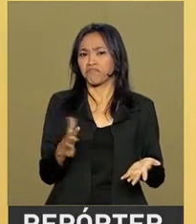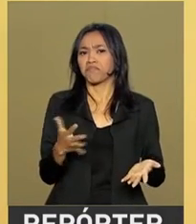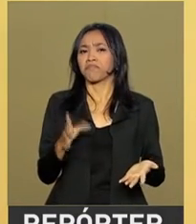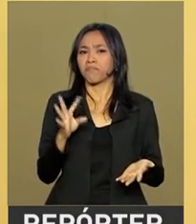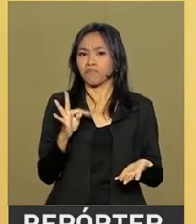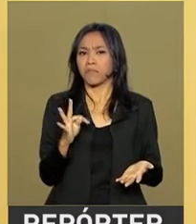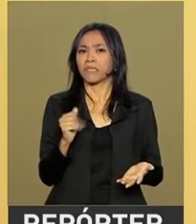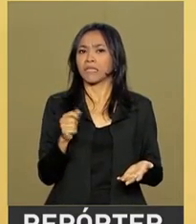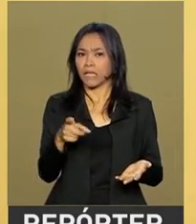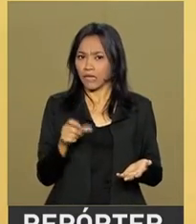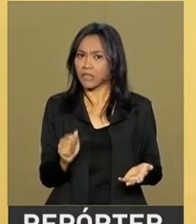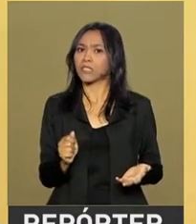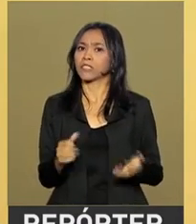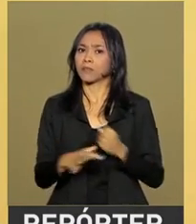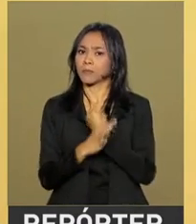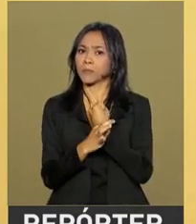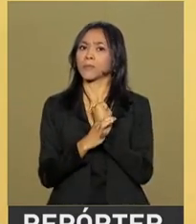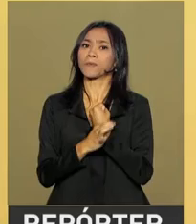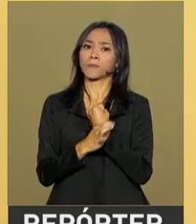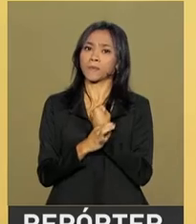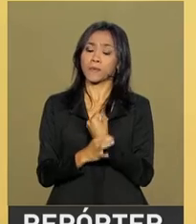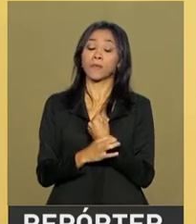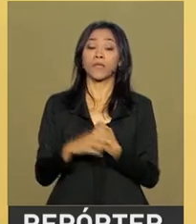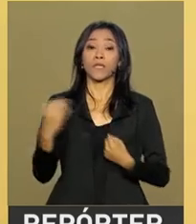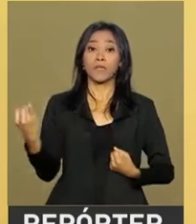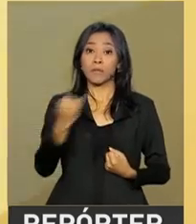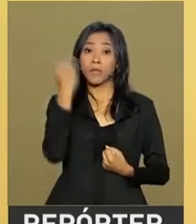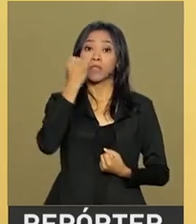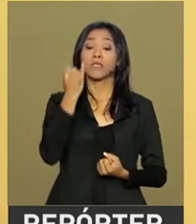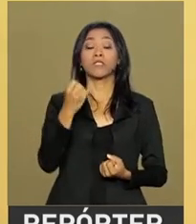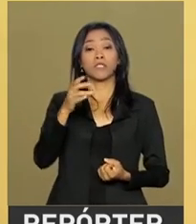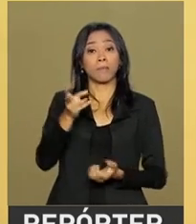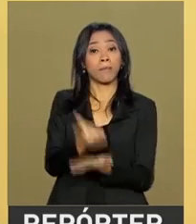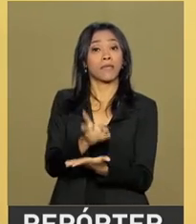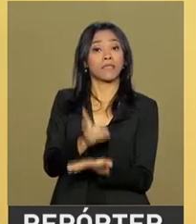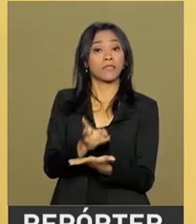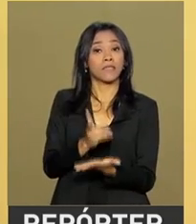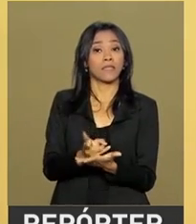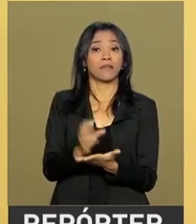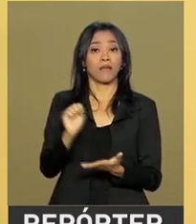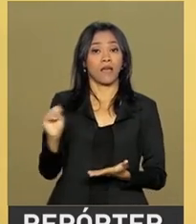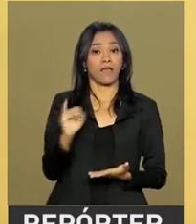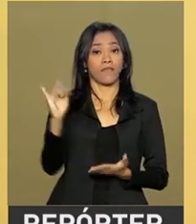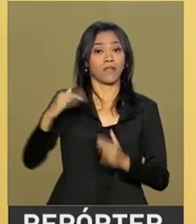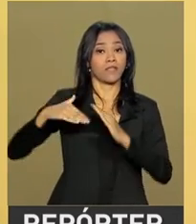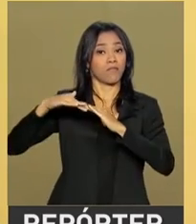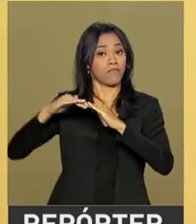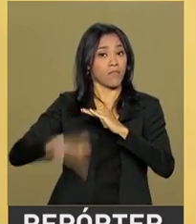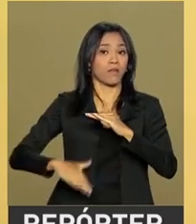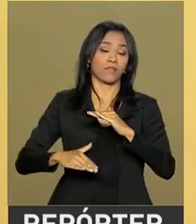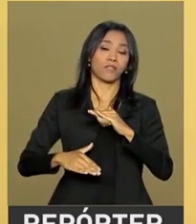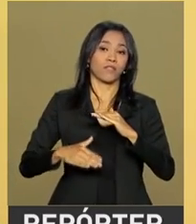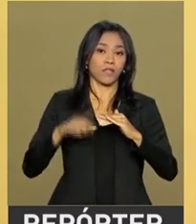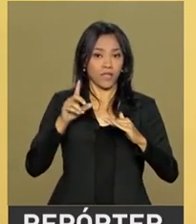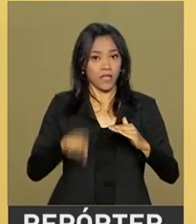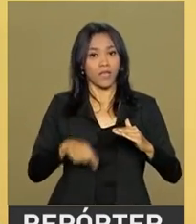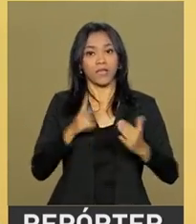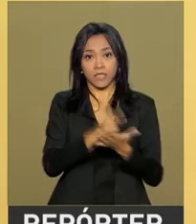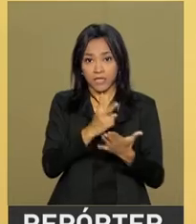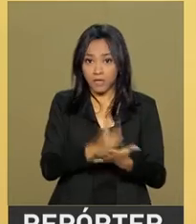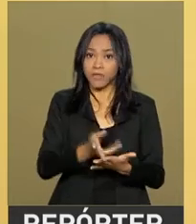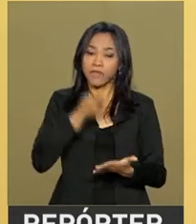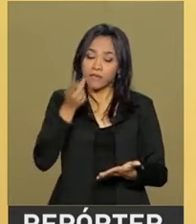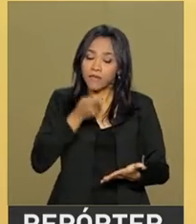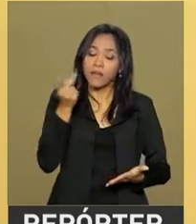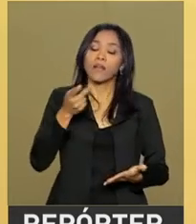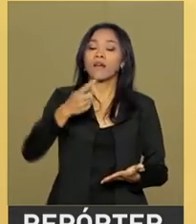e, muito importante, mantendo a inflação baixa, porque isso é algo que nós precisamos enfatizar. A